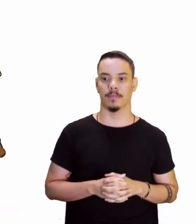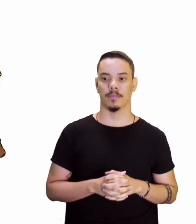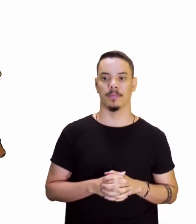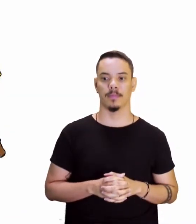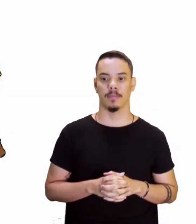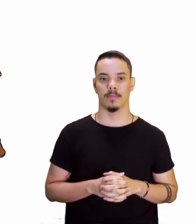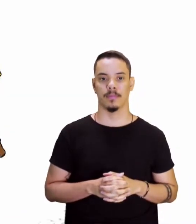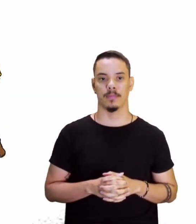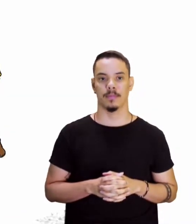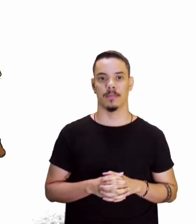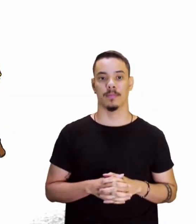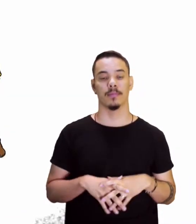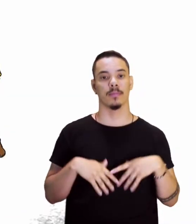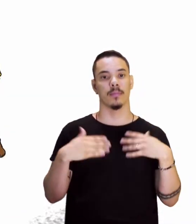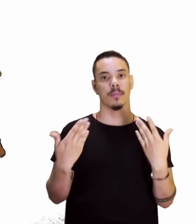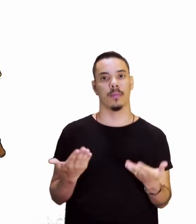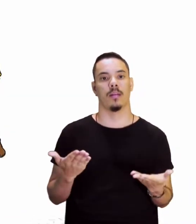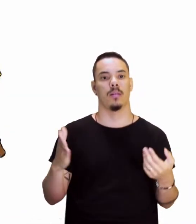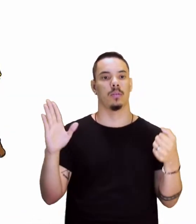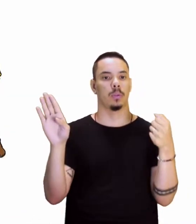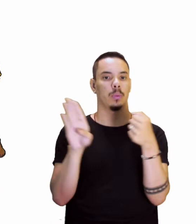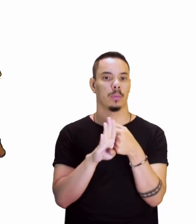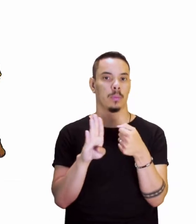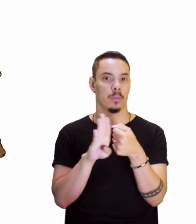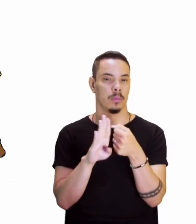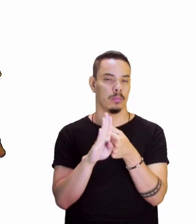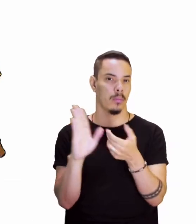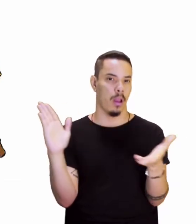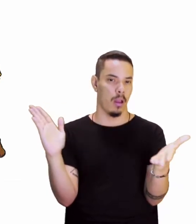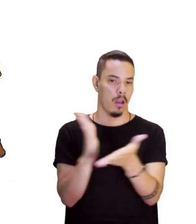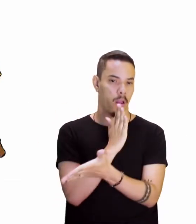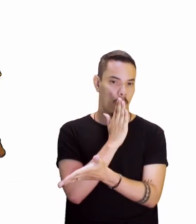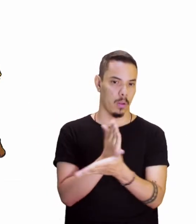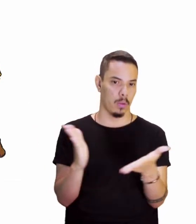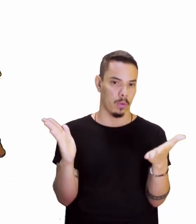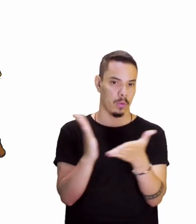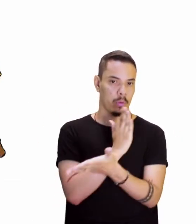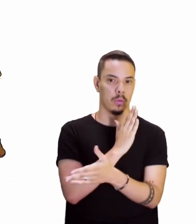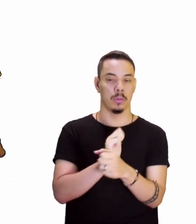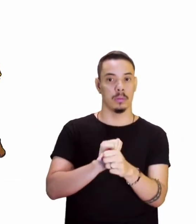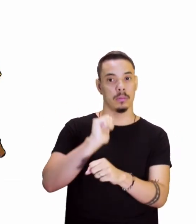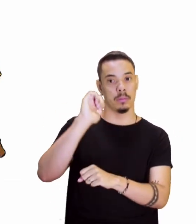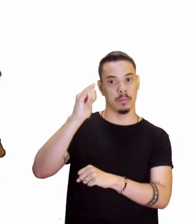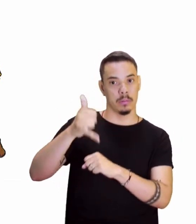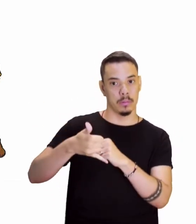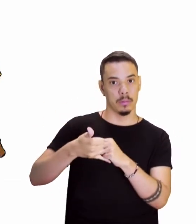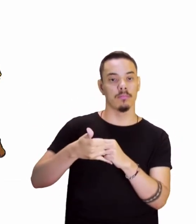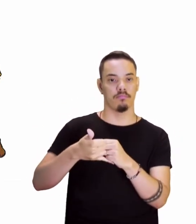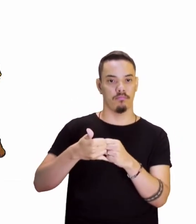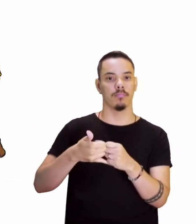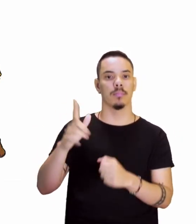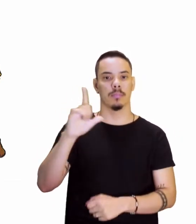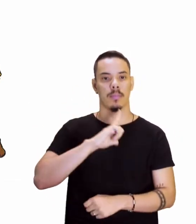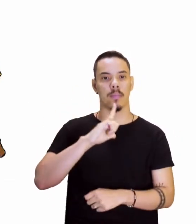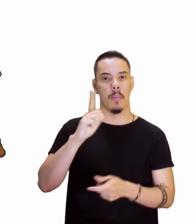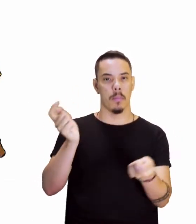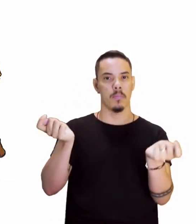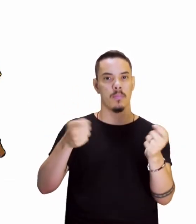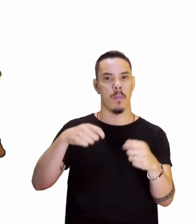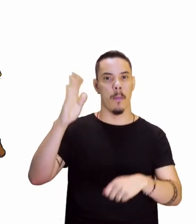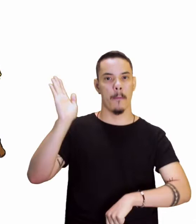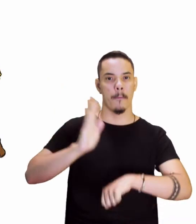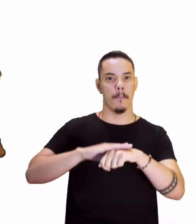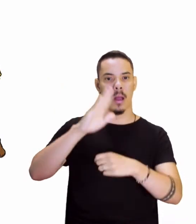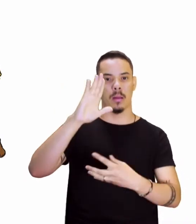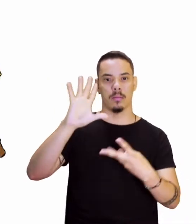Então, certos substantivos, presta atenção, adjetivo admite mais de uma